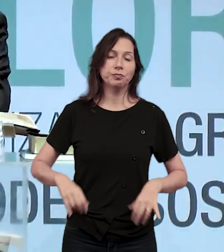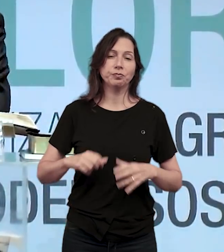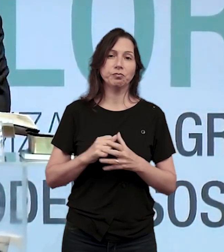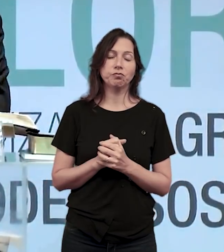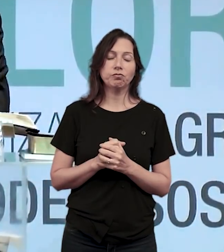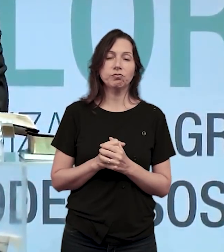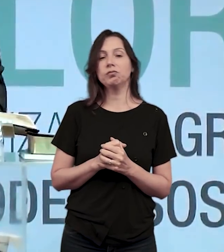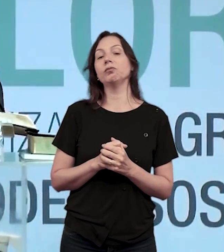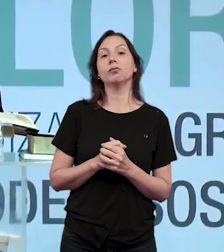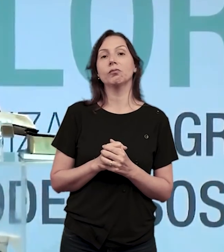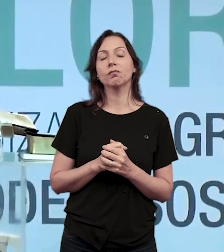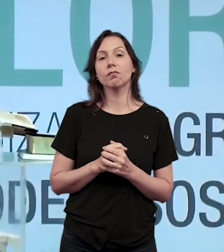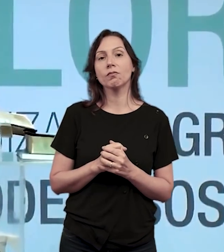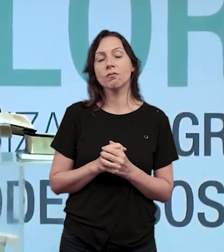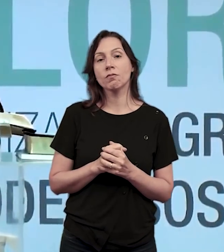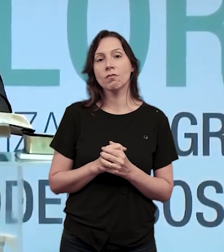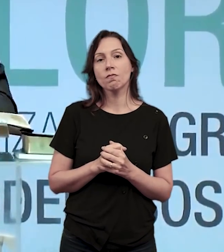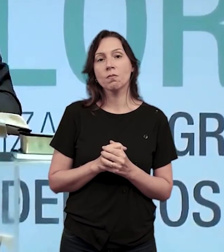Com sofrimento.